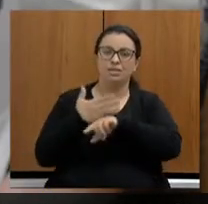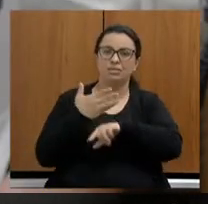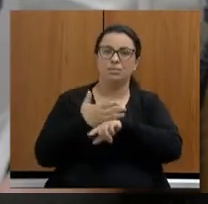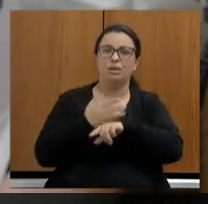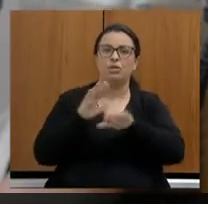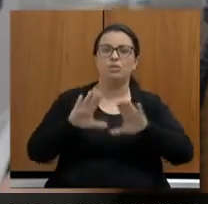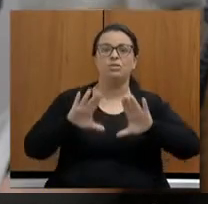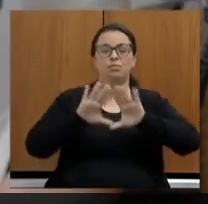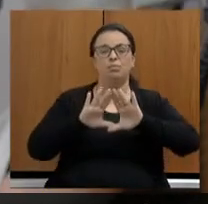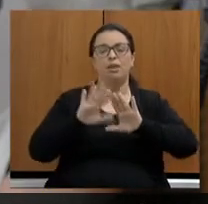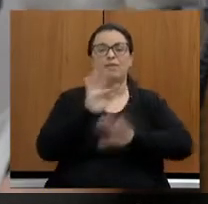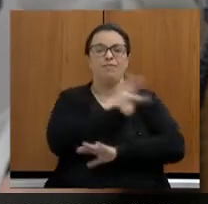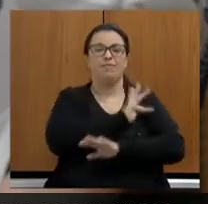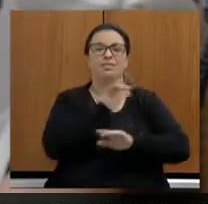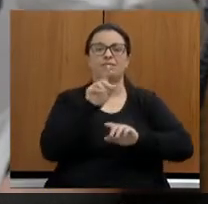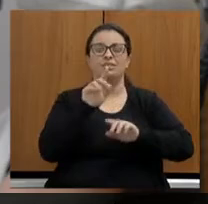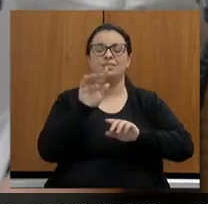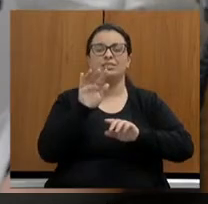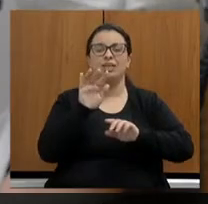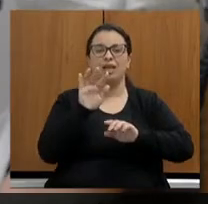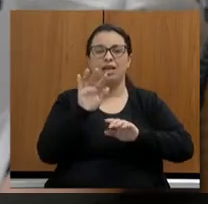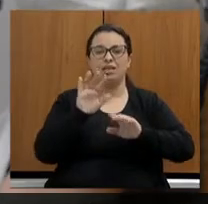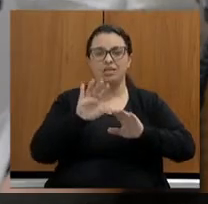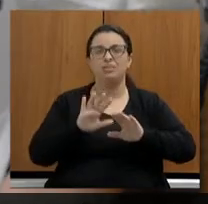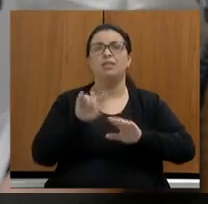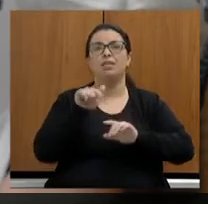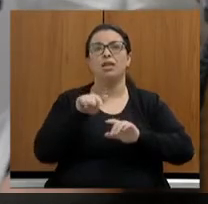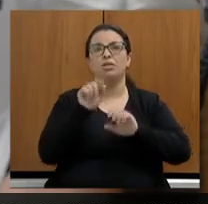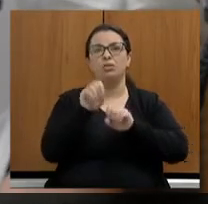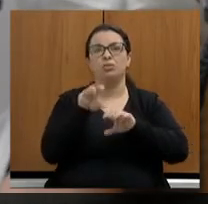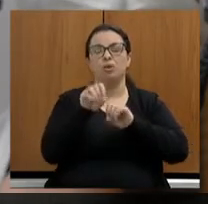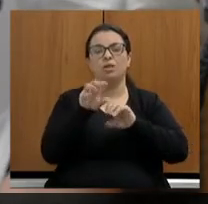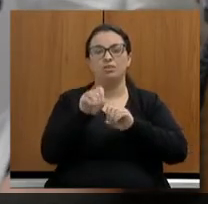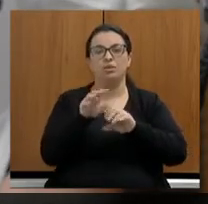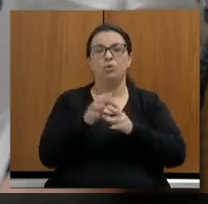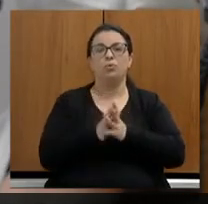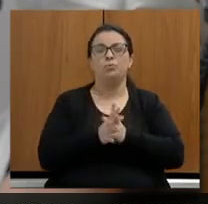Assembleia fiscaliza da educação é e eu espero